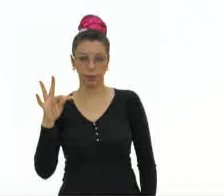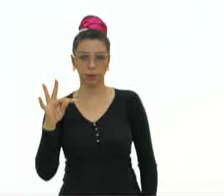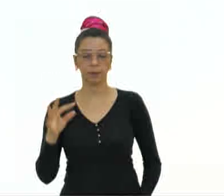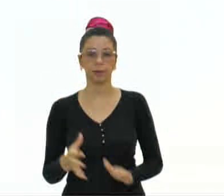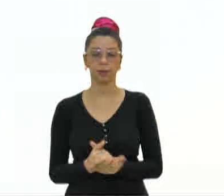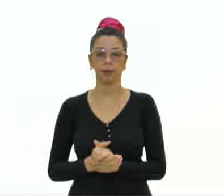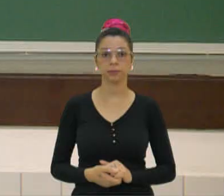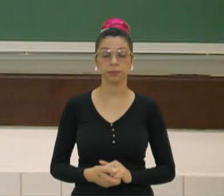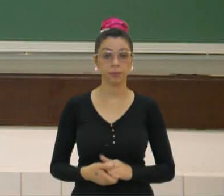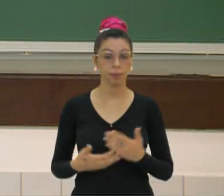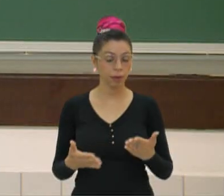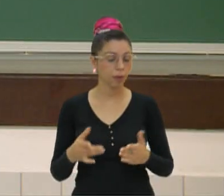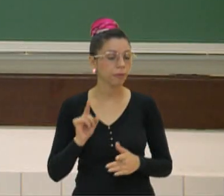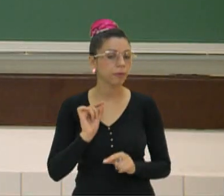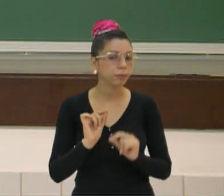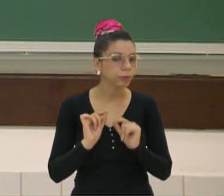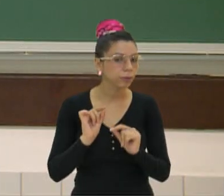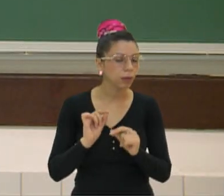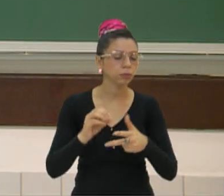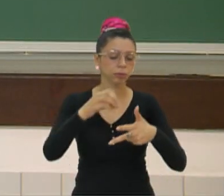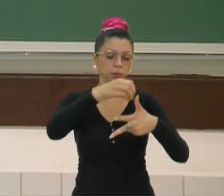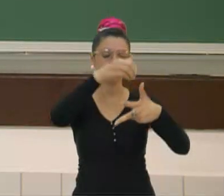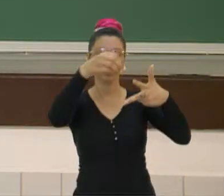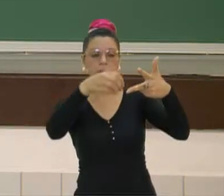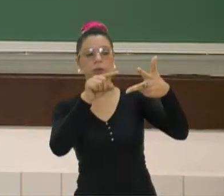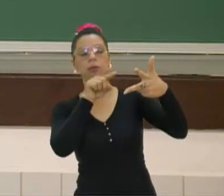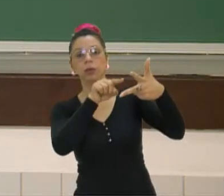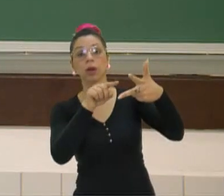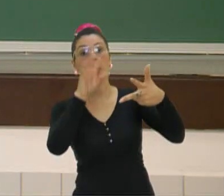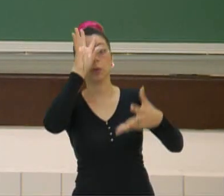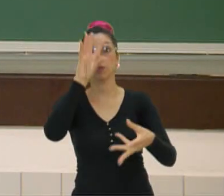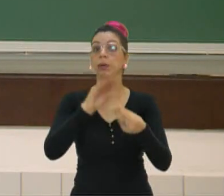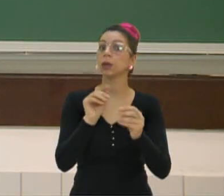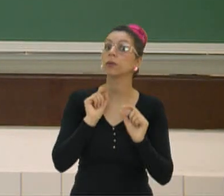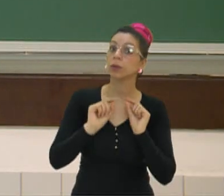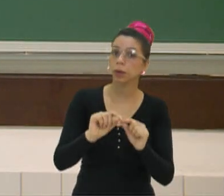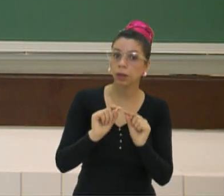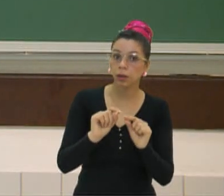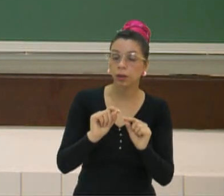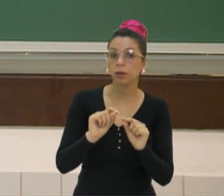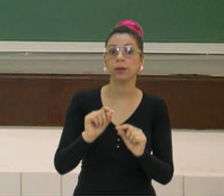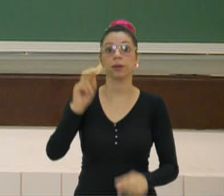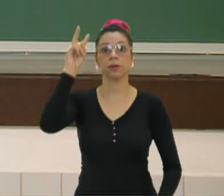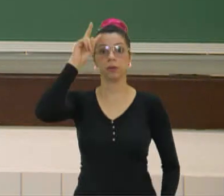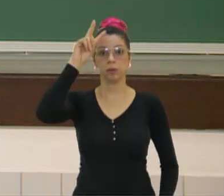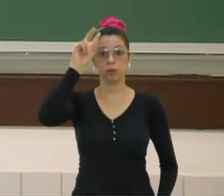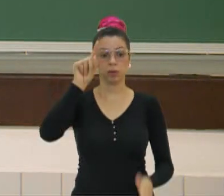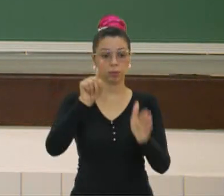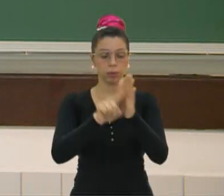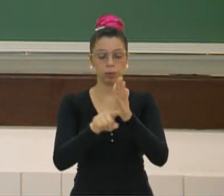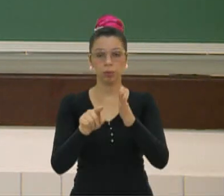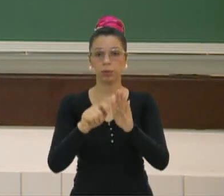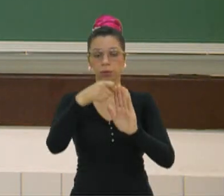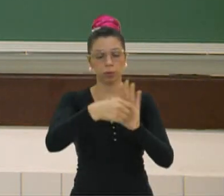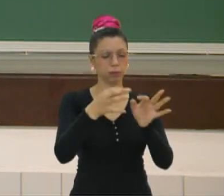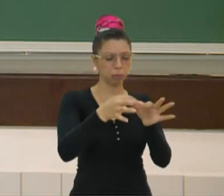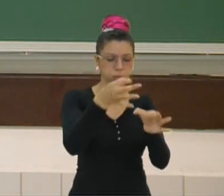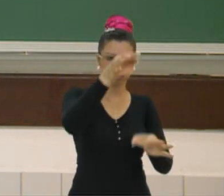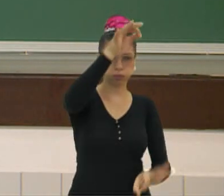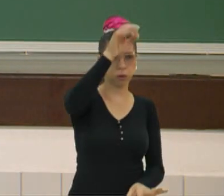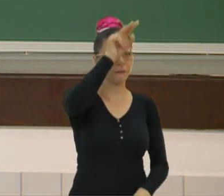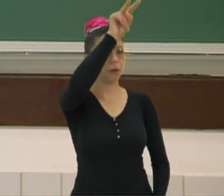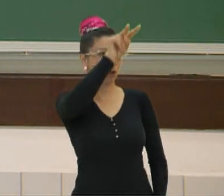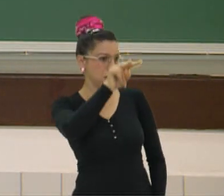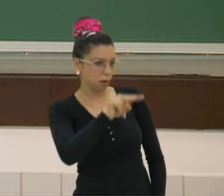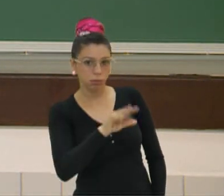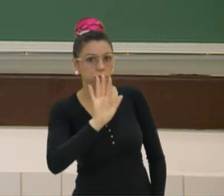Foco no Enem. Quando a gente fala do Enem, entenda o seguinte, as questões em história têm sempre um texto bastante grande. Você não vai ler esse texto